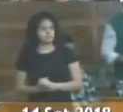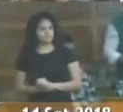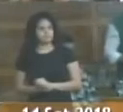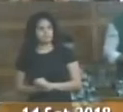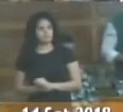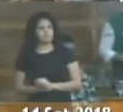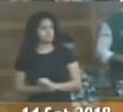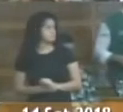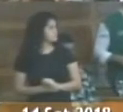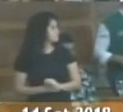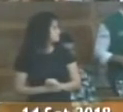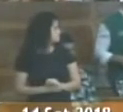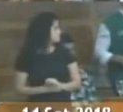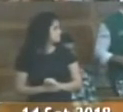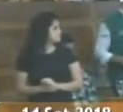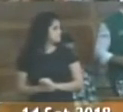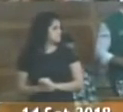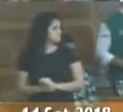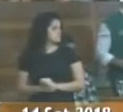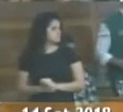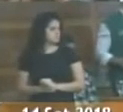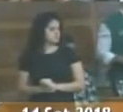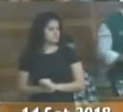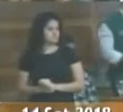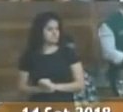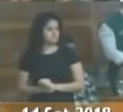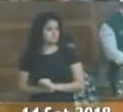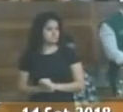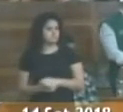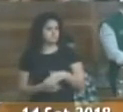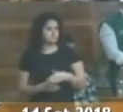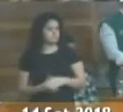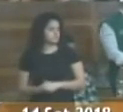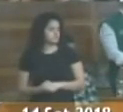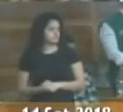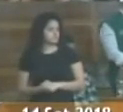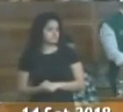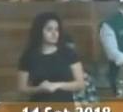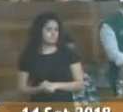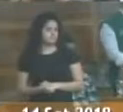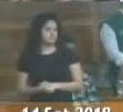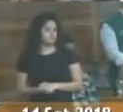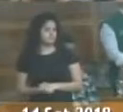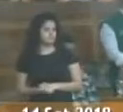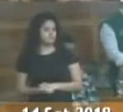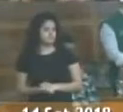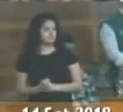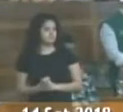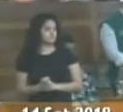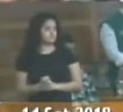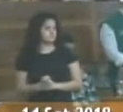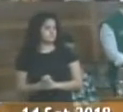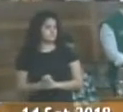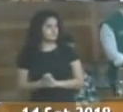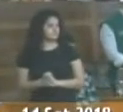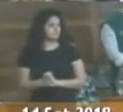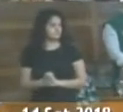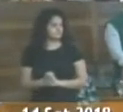Que beleza. Vai ter direito. Levanta a mão, por favor. Jefferson, vai lá, por favor.